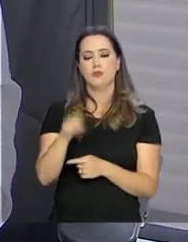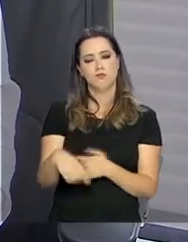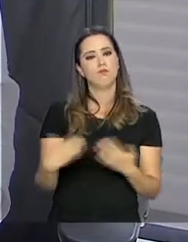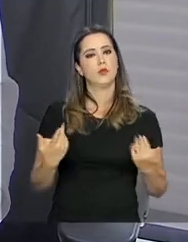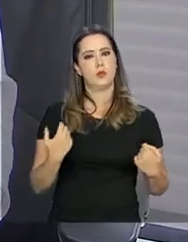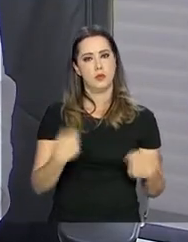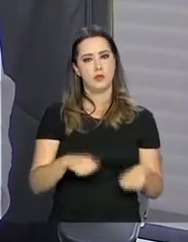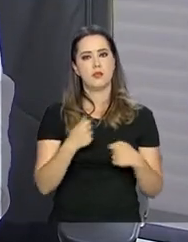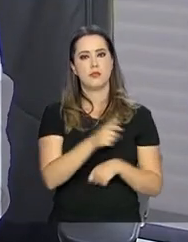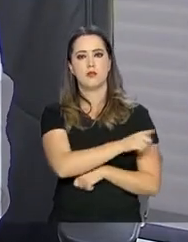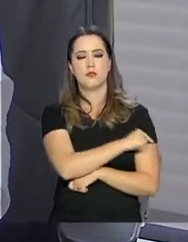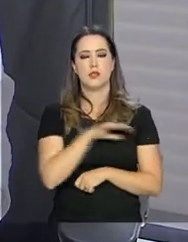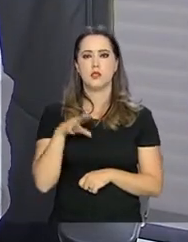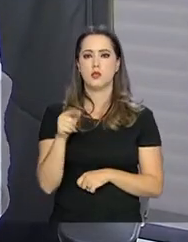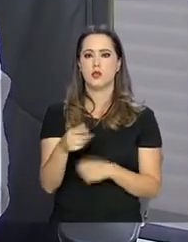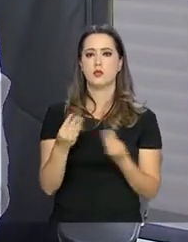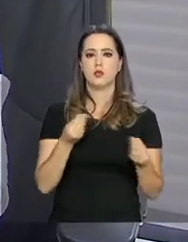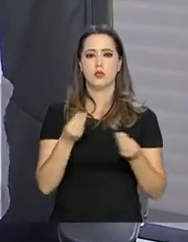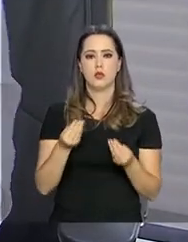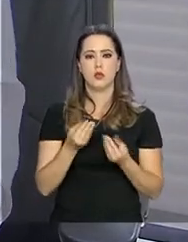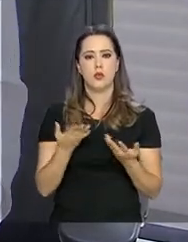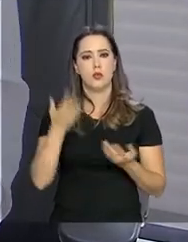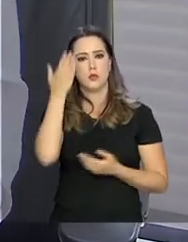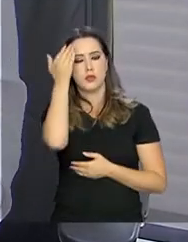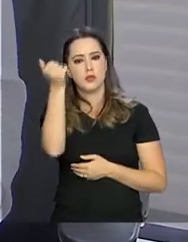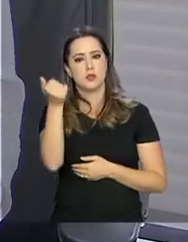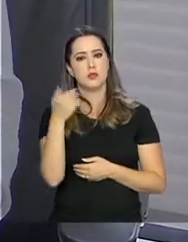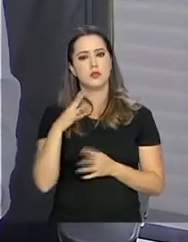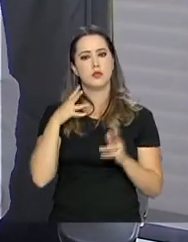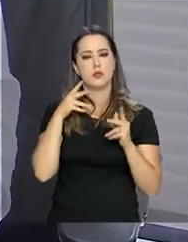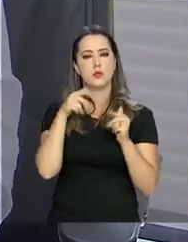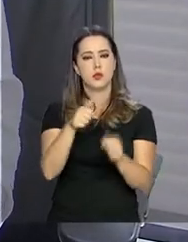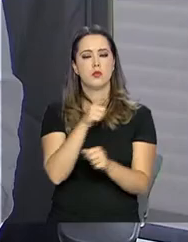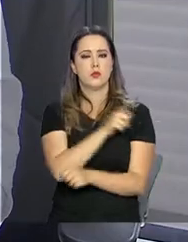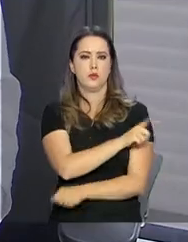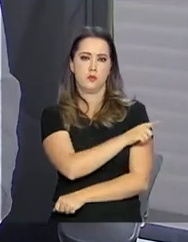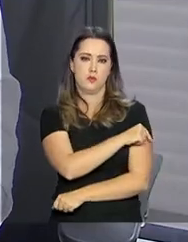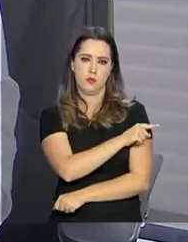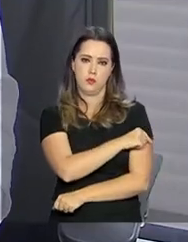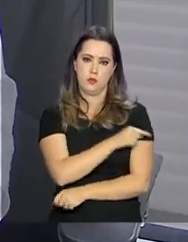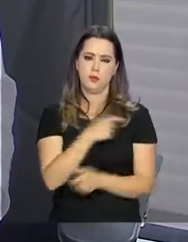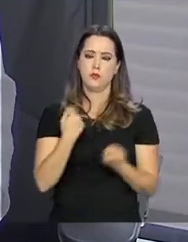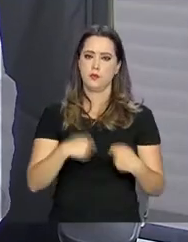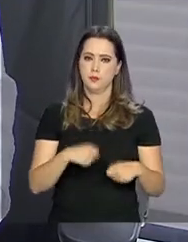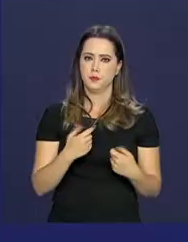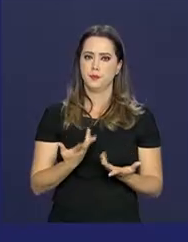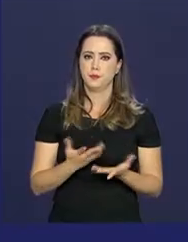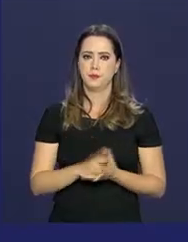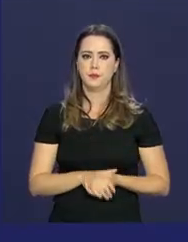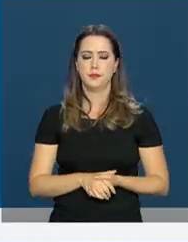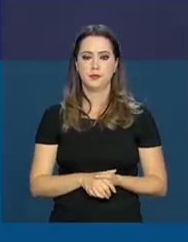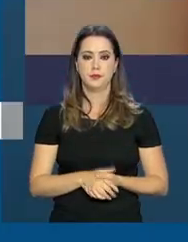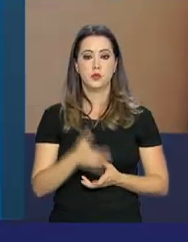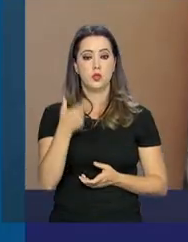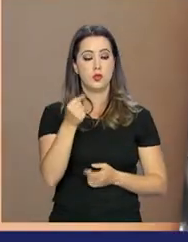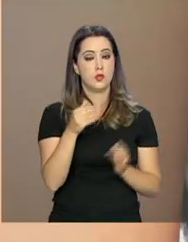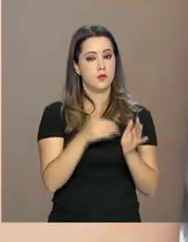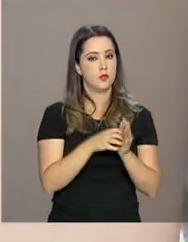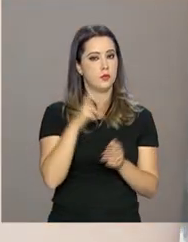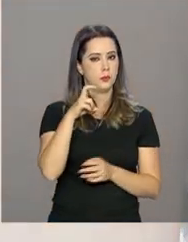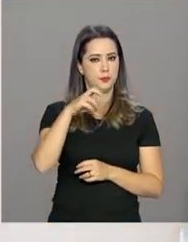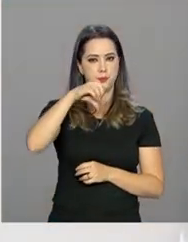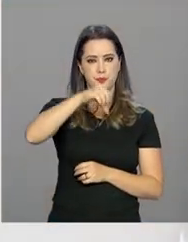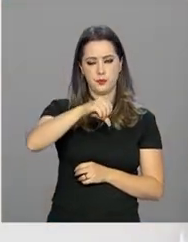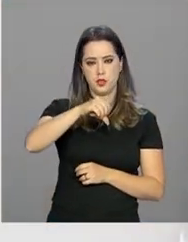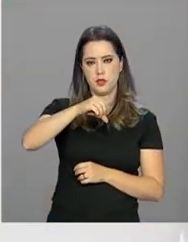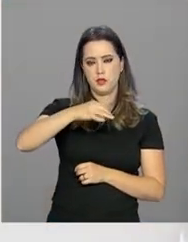ele vai ter que ser revacinado porque não há comprovação de que ele tenha tomado a vacina que ele precisa. Dos 20 aos 59